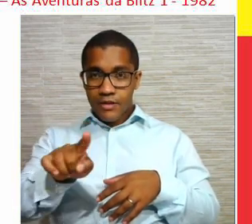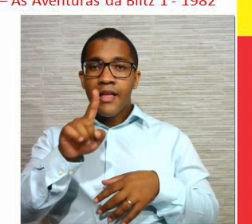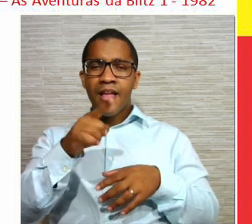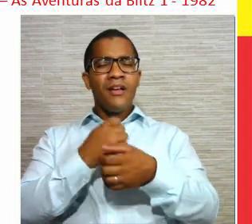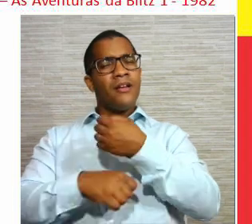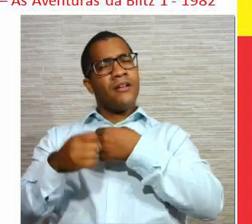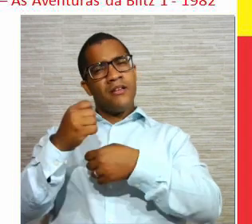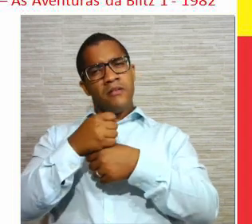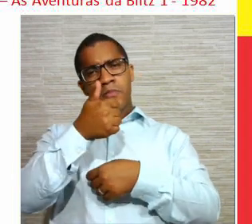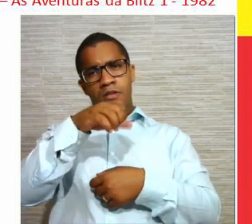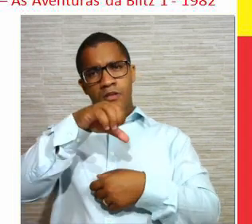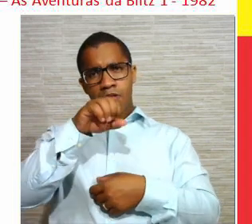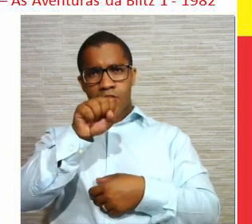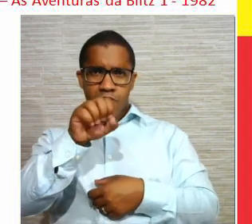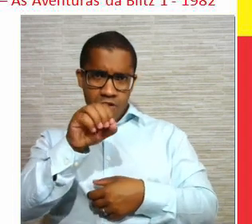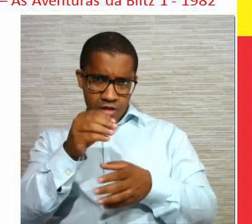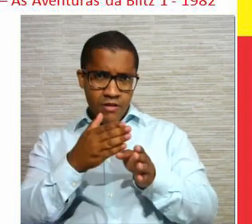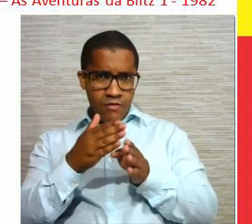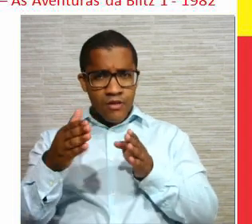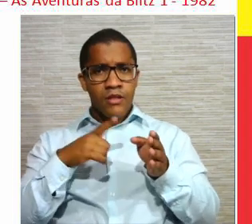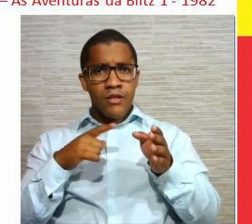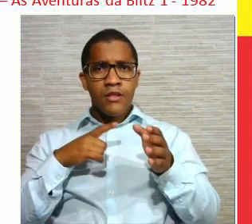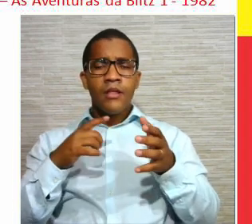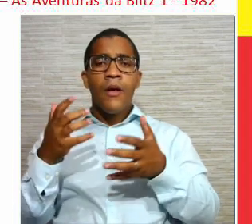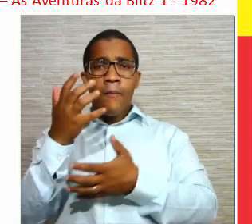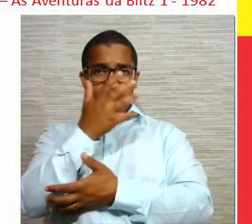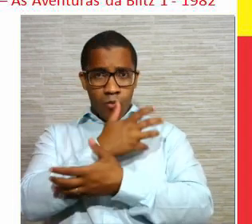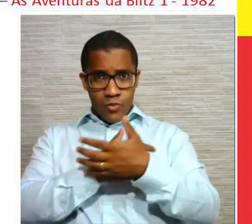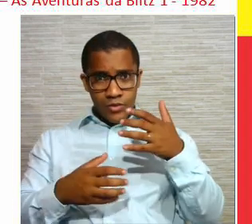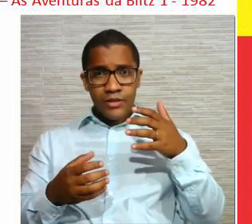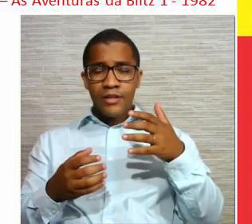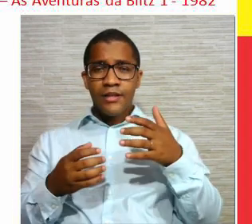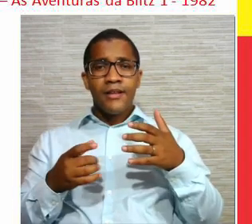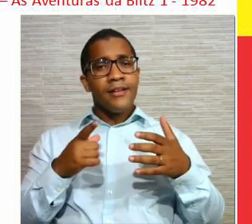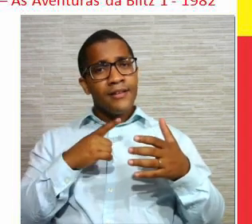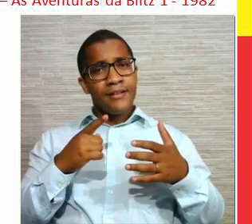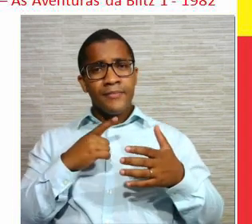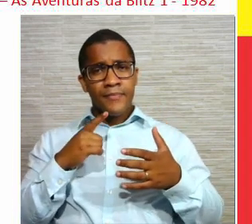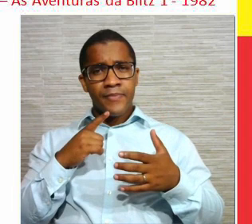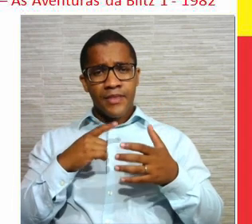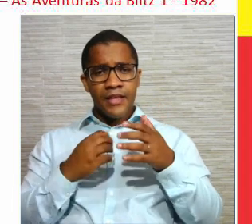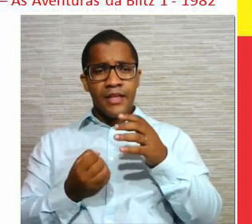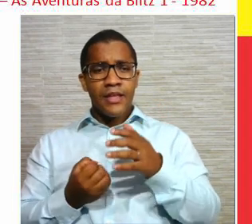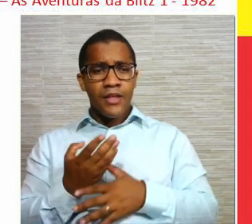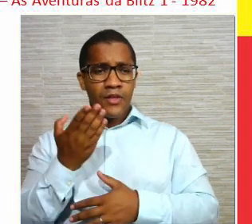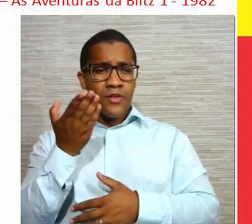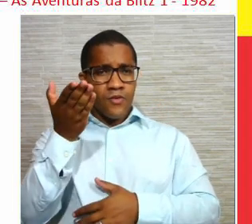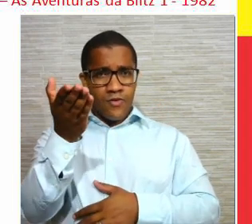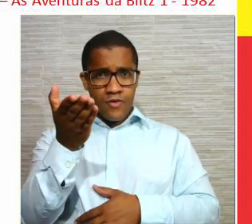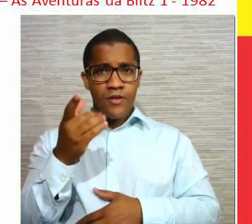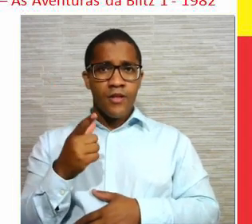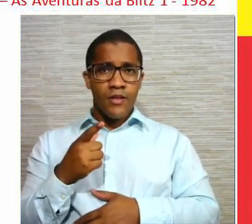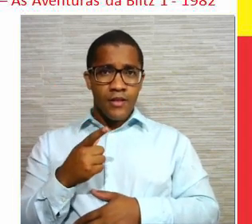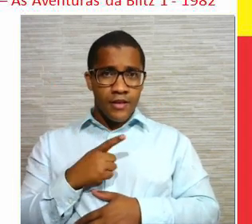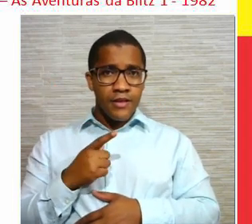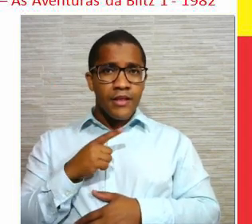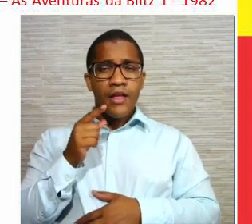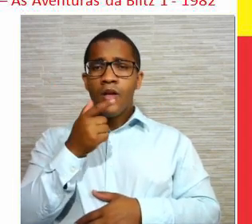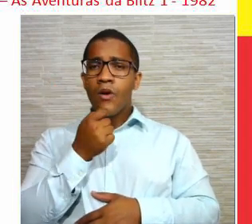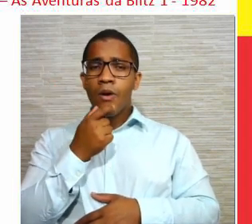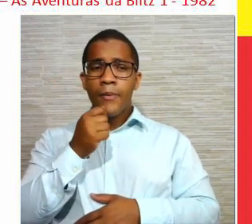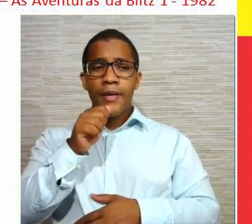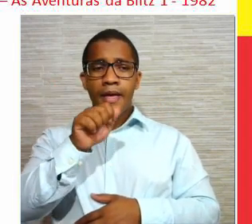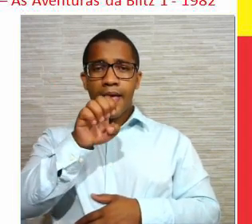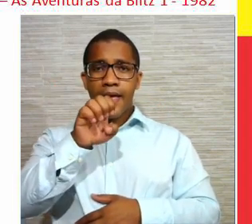rock com humor também, foi liderado por Evandro Mesquita, que ainda hoje está na ativa, ele é um cantor e ator,